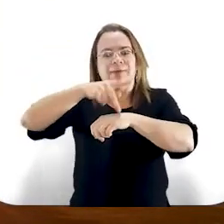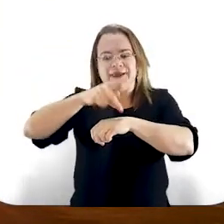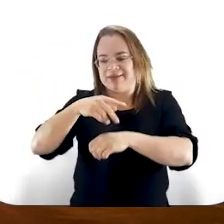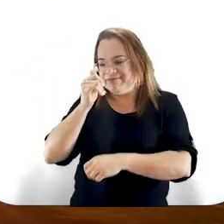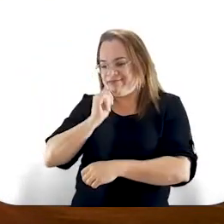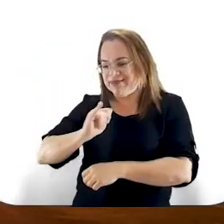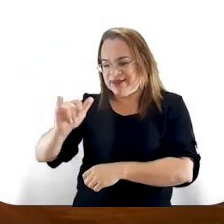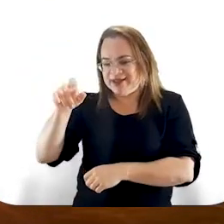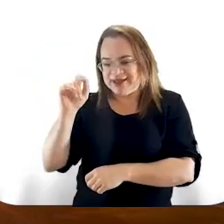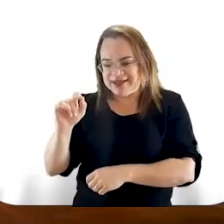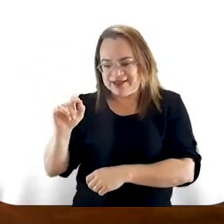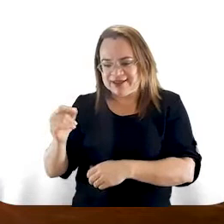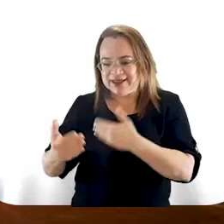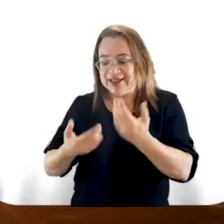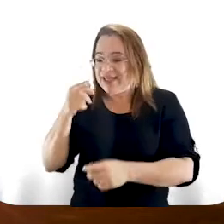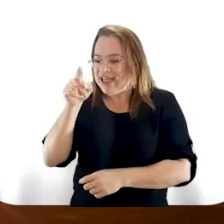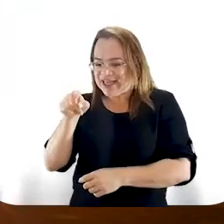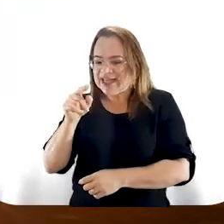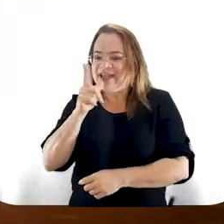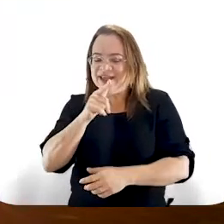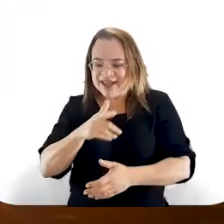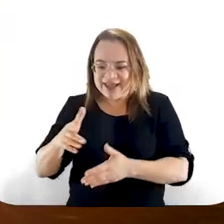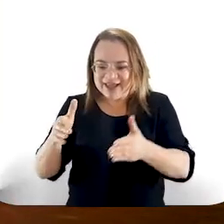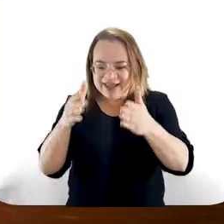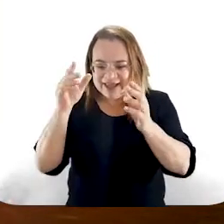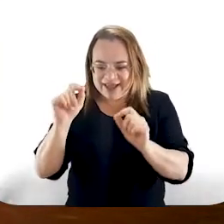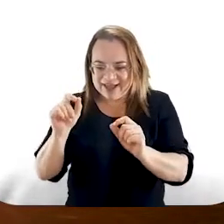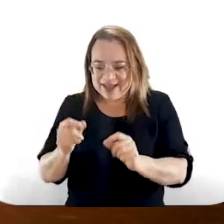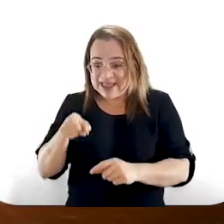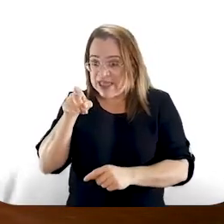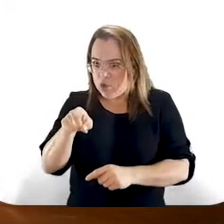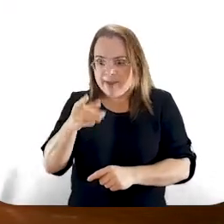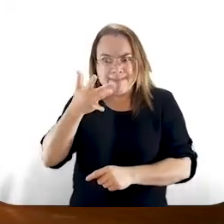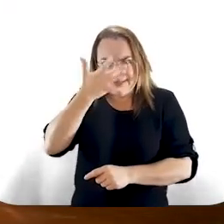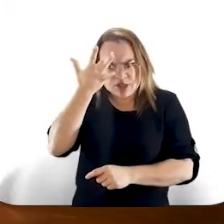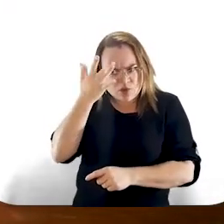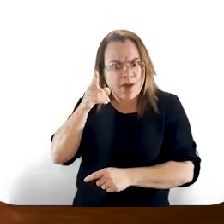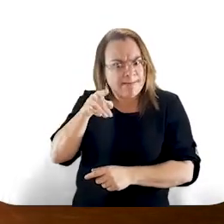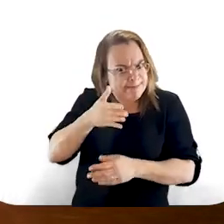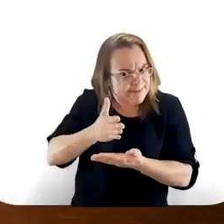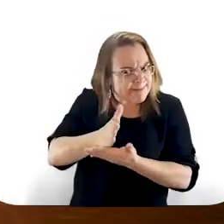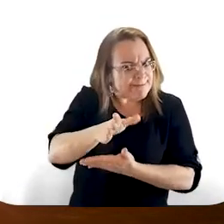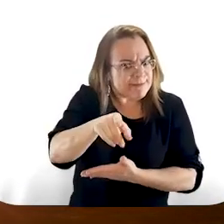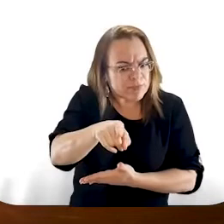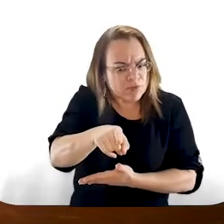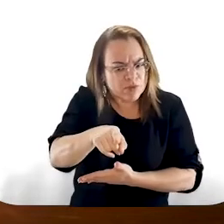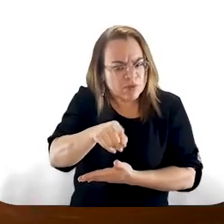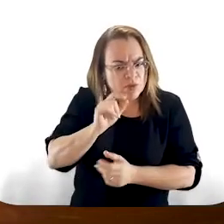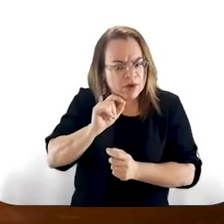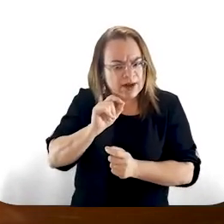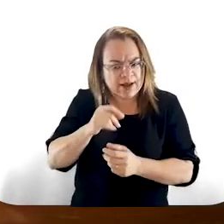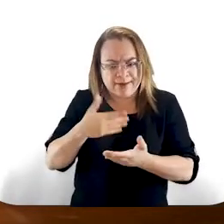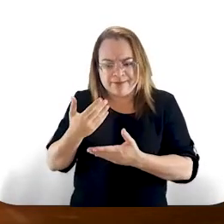dizem os caboclos e os índios que aqui viveram, que se alguém passar por lá, em tempos em